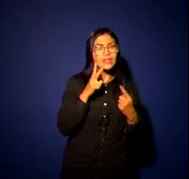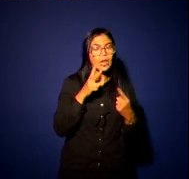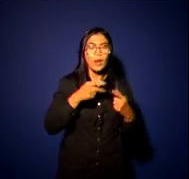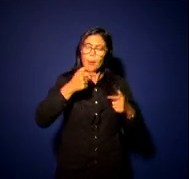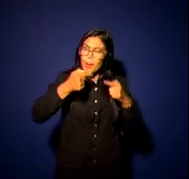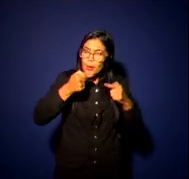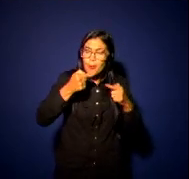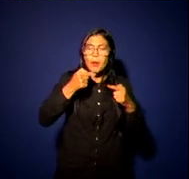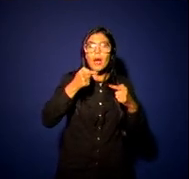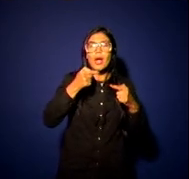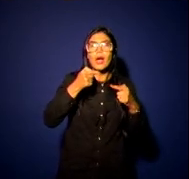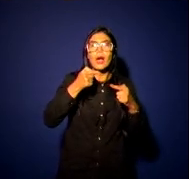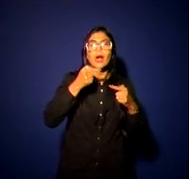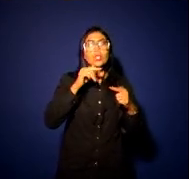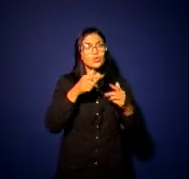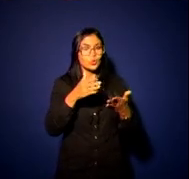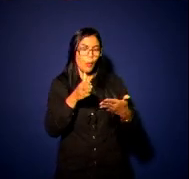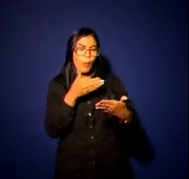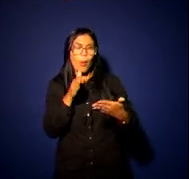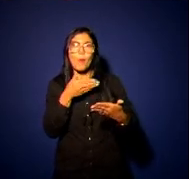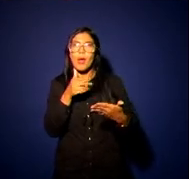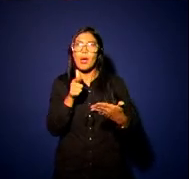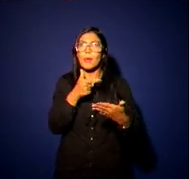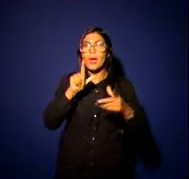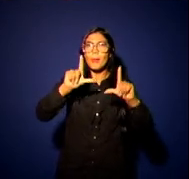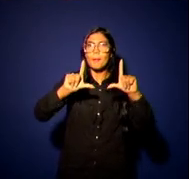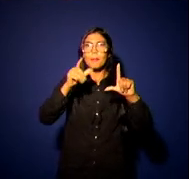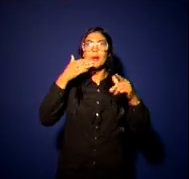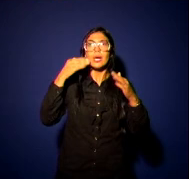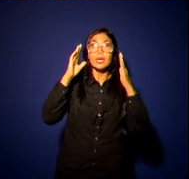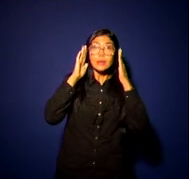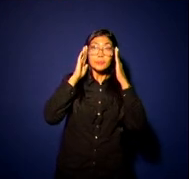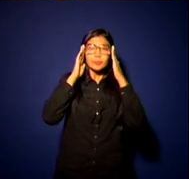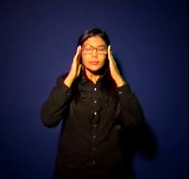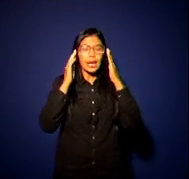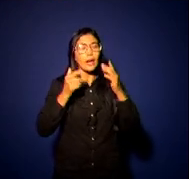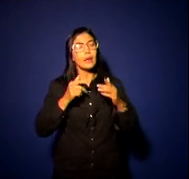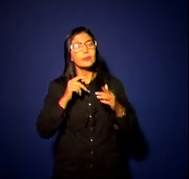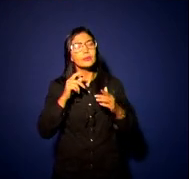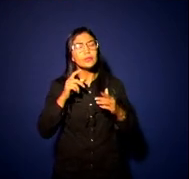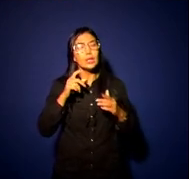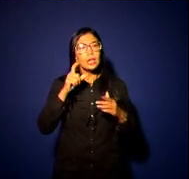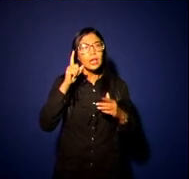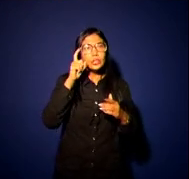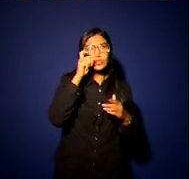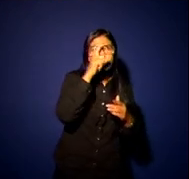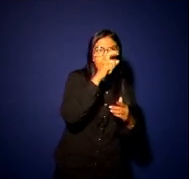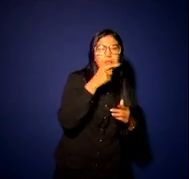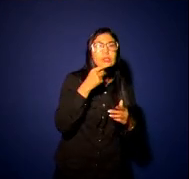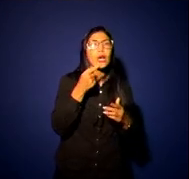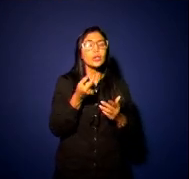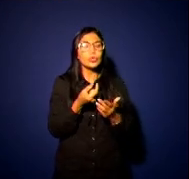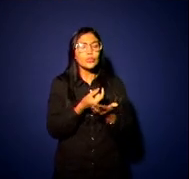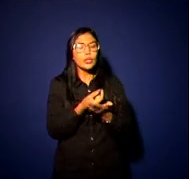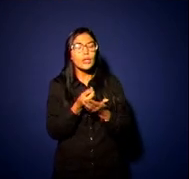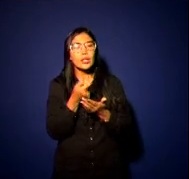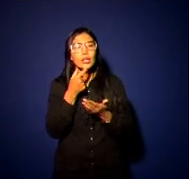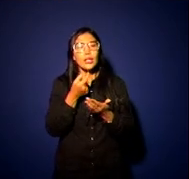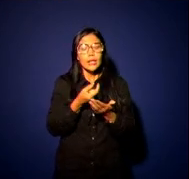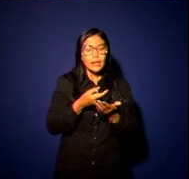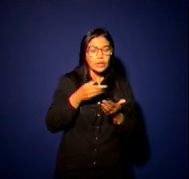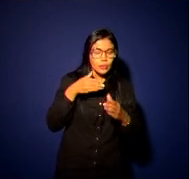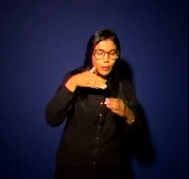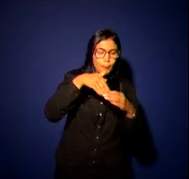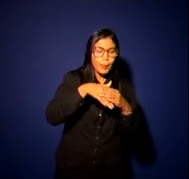discutido nos jornais é a questão da dificuldade que a cvm Tem de se financiar as pessoas